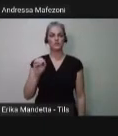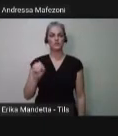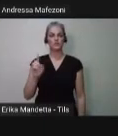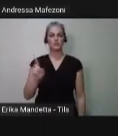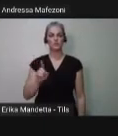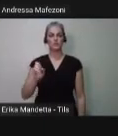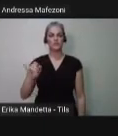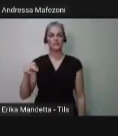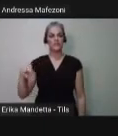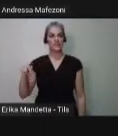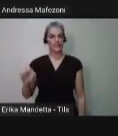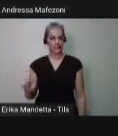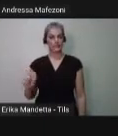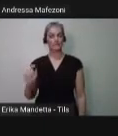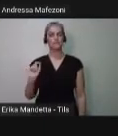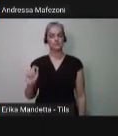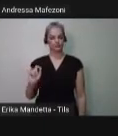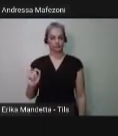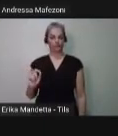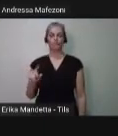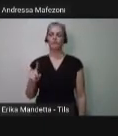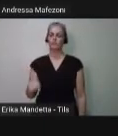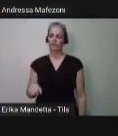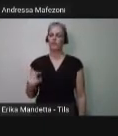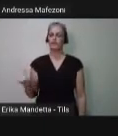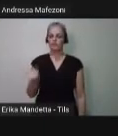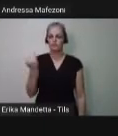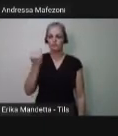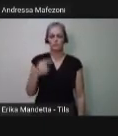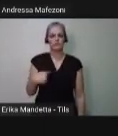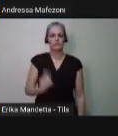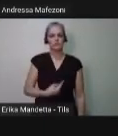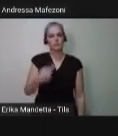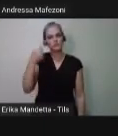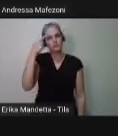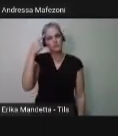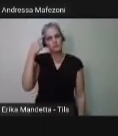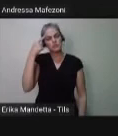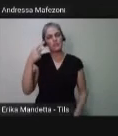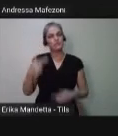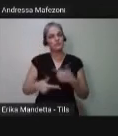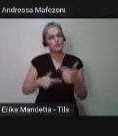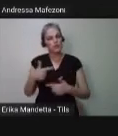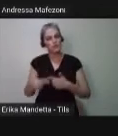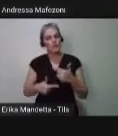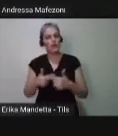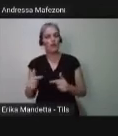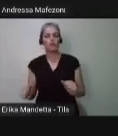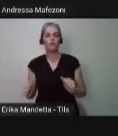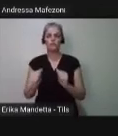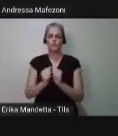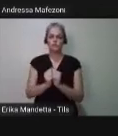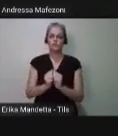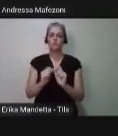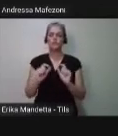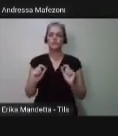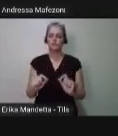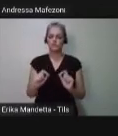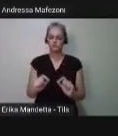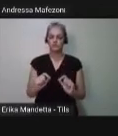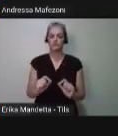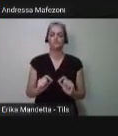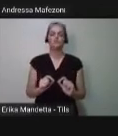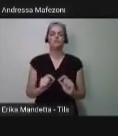gente pensar num trabalho articulado entre o atendimento educacional